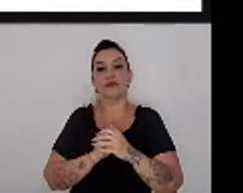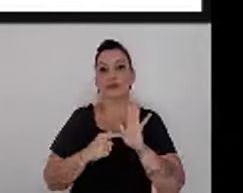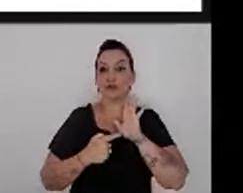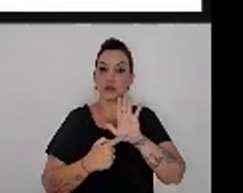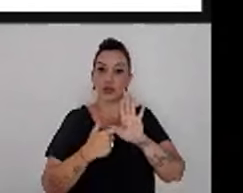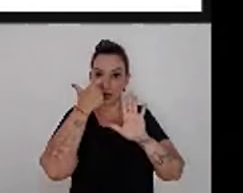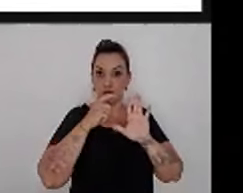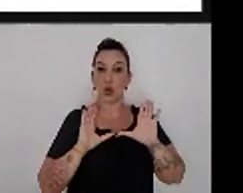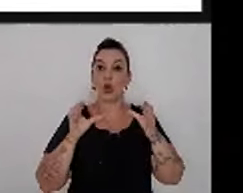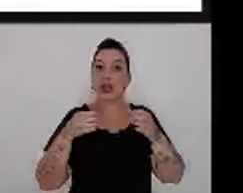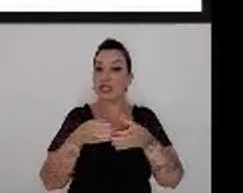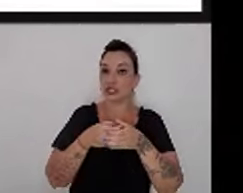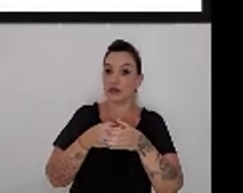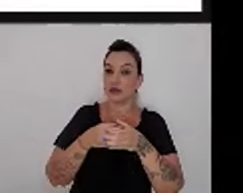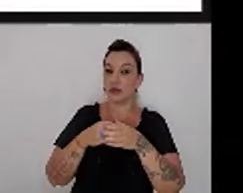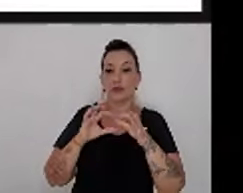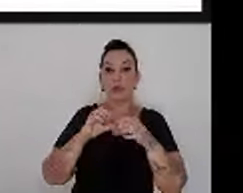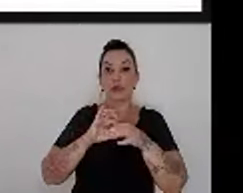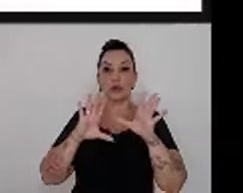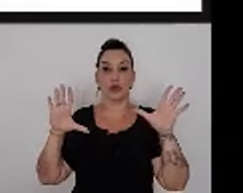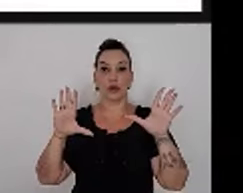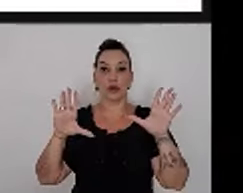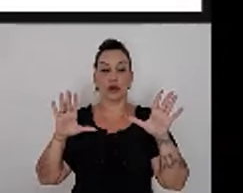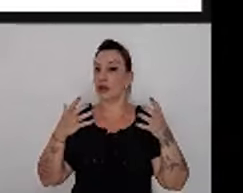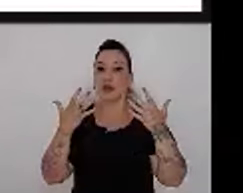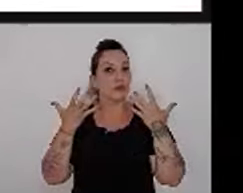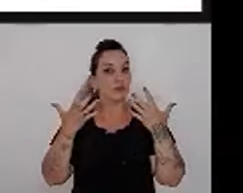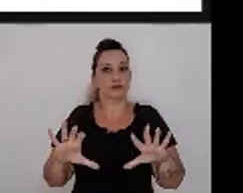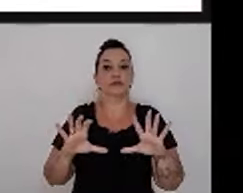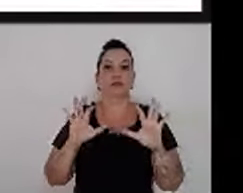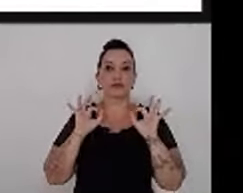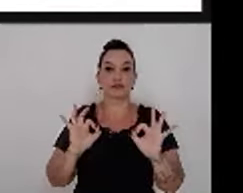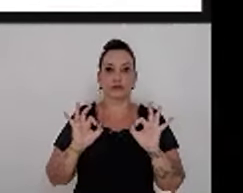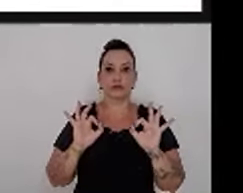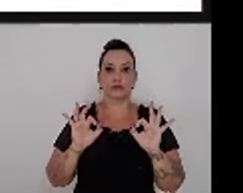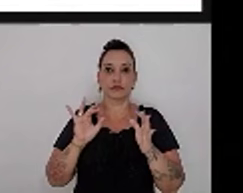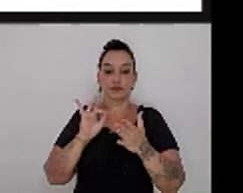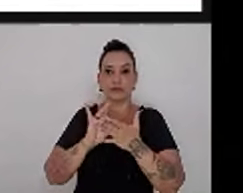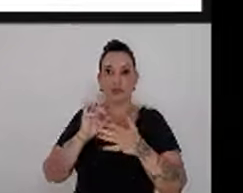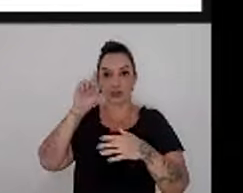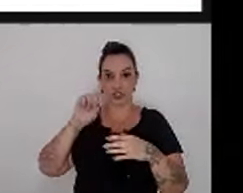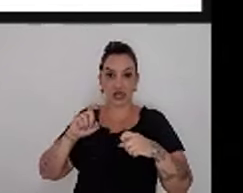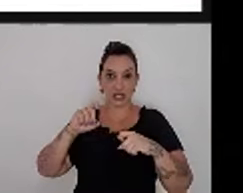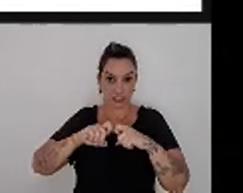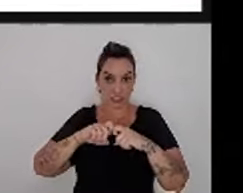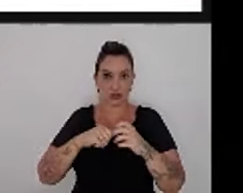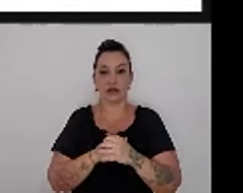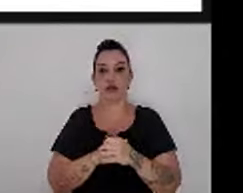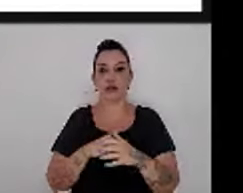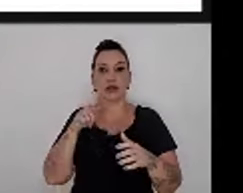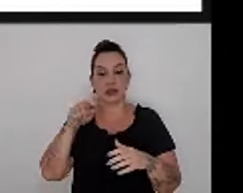que se expressam de modo coletivo, público, recusando mesmo a consolidação de direitos